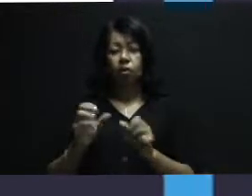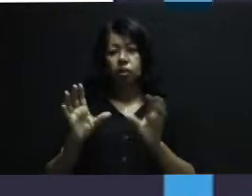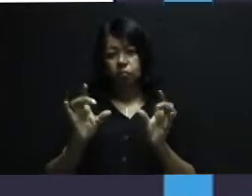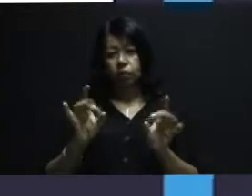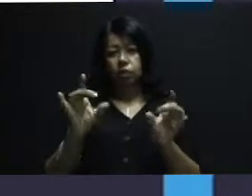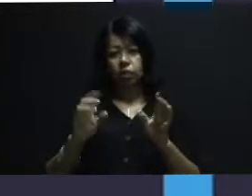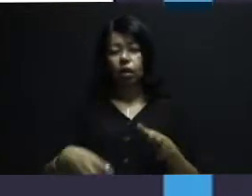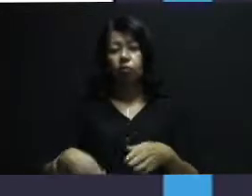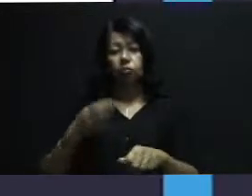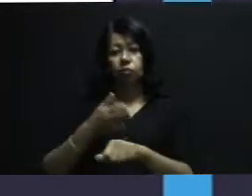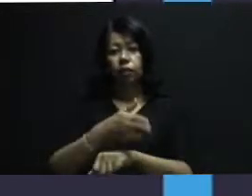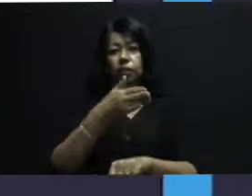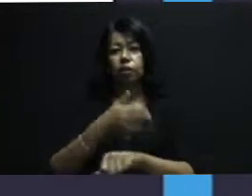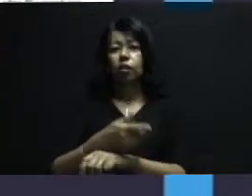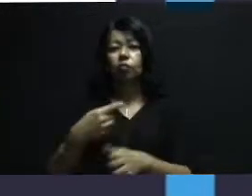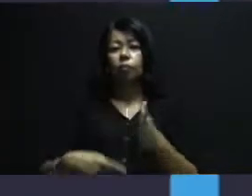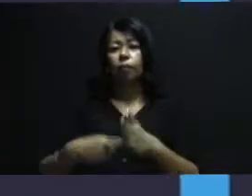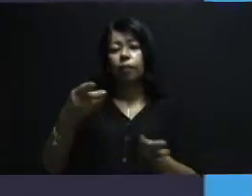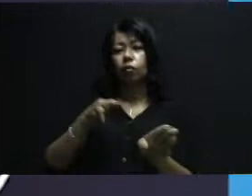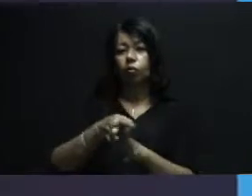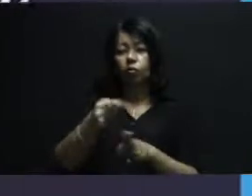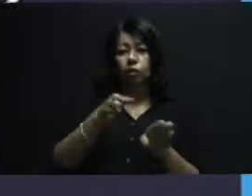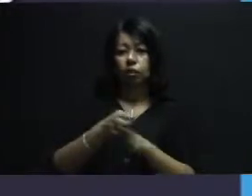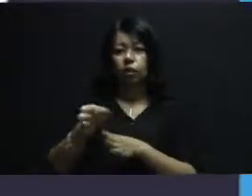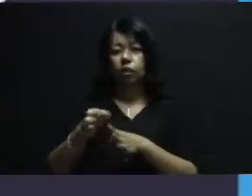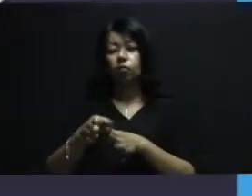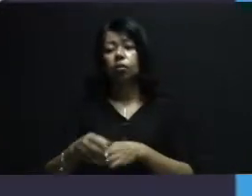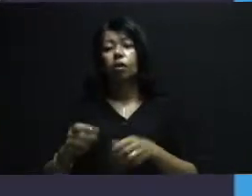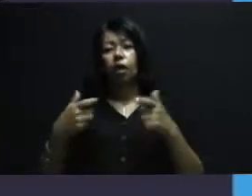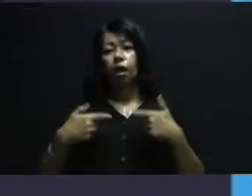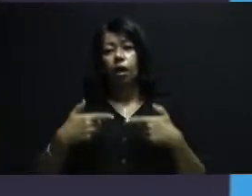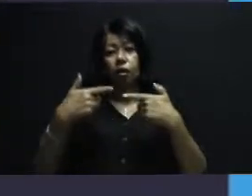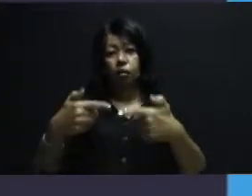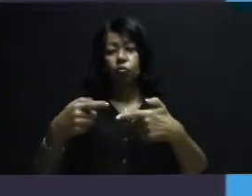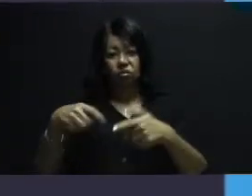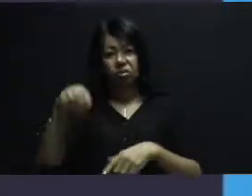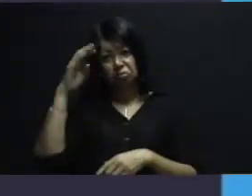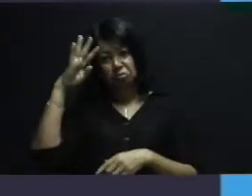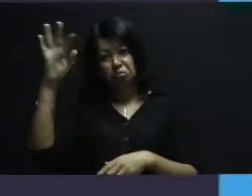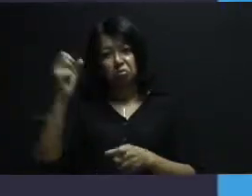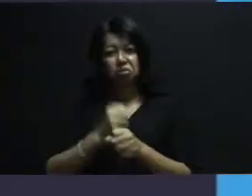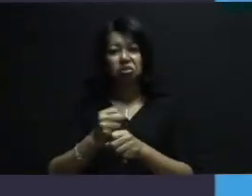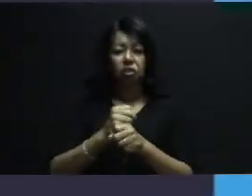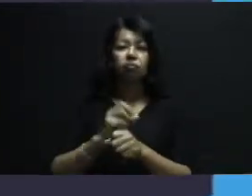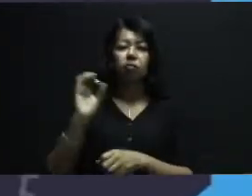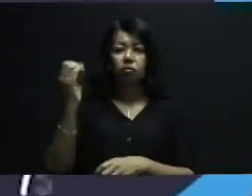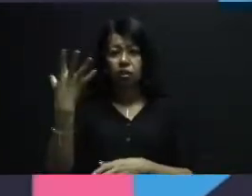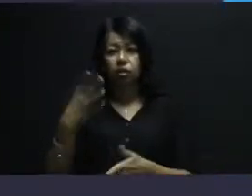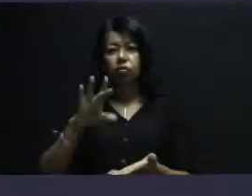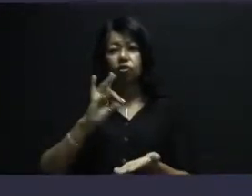do primeiro Conselho de Educação Física. A luta e o sonho de anos viraram realidade.